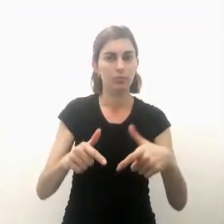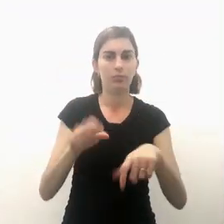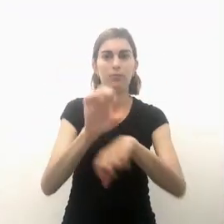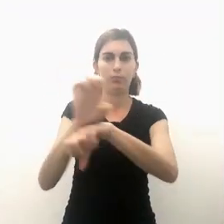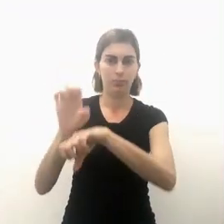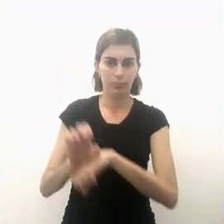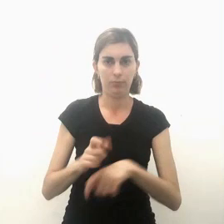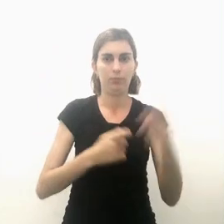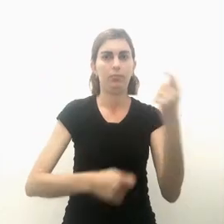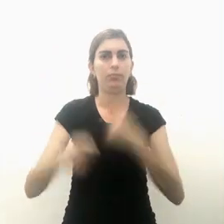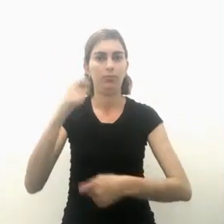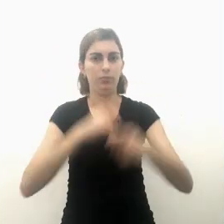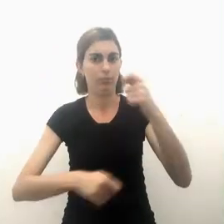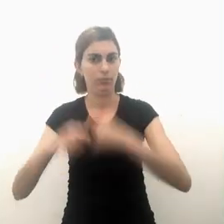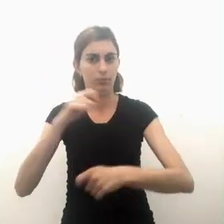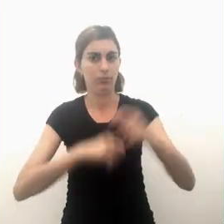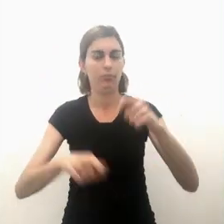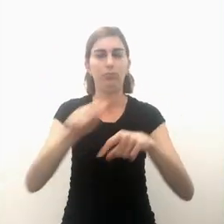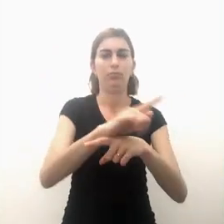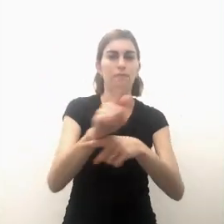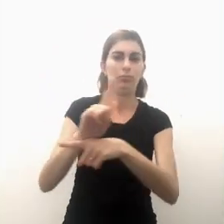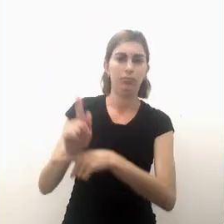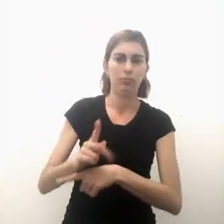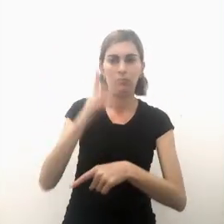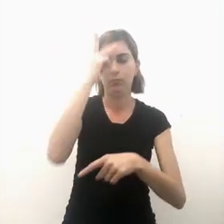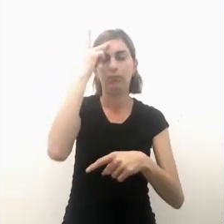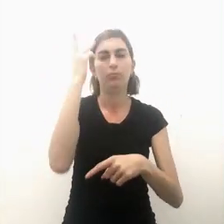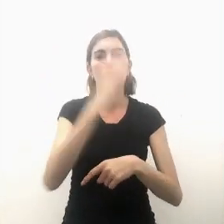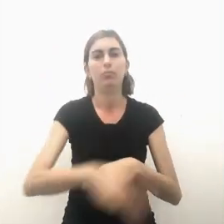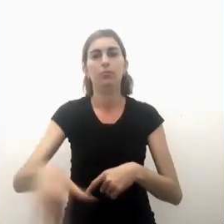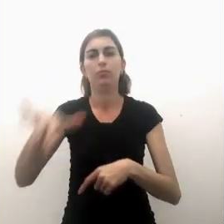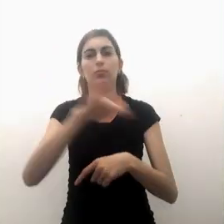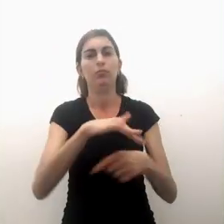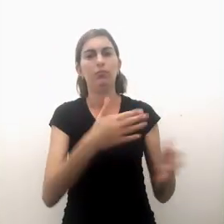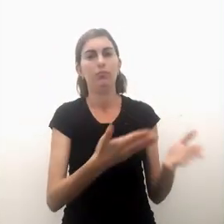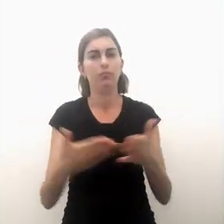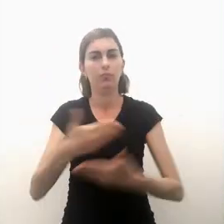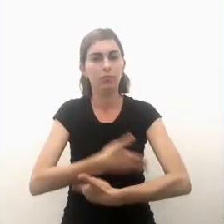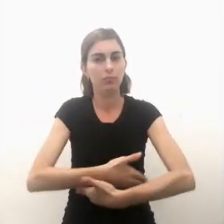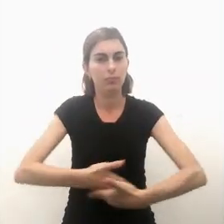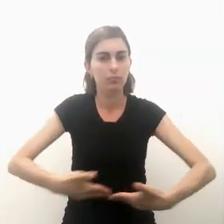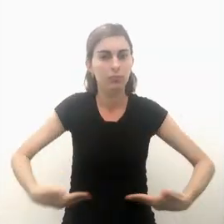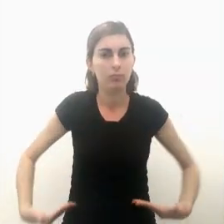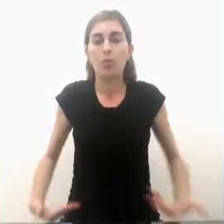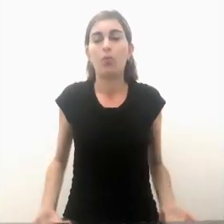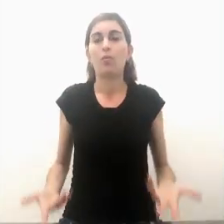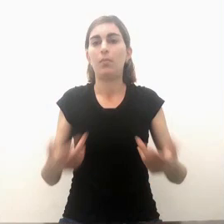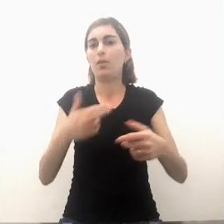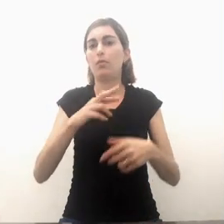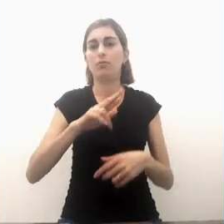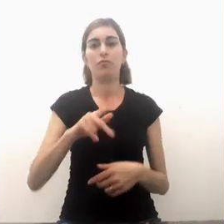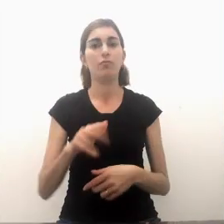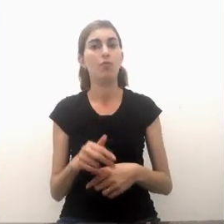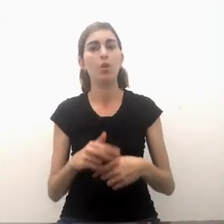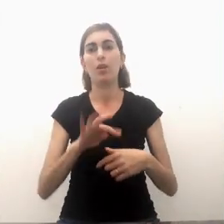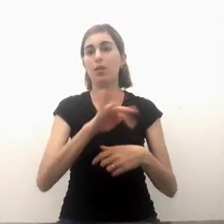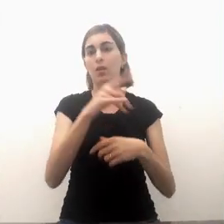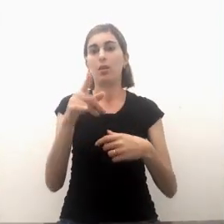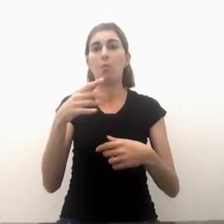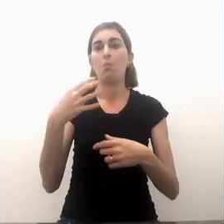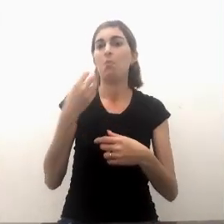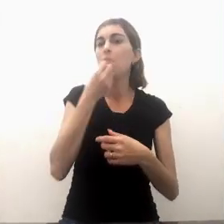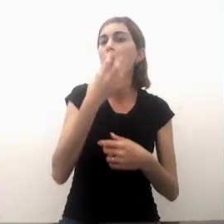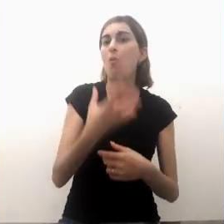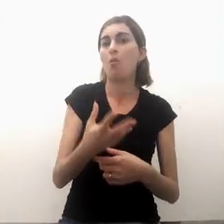Estado controlava, geria as pessoas. Isso fez as pessoas passarem muita fome, tá, gente? Não foi tão lindo assim